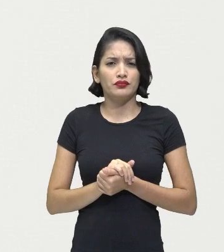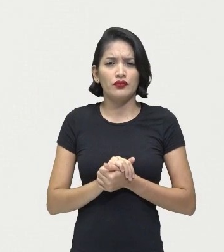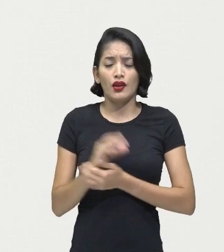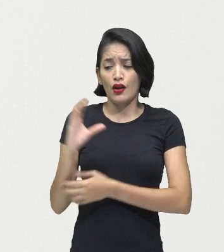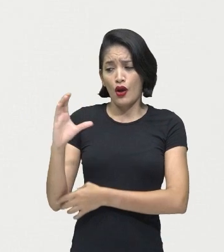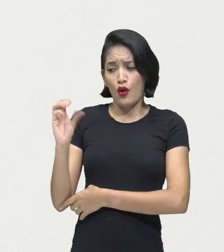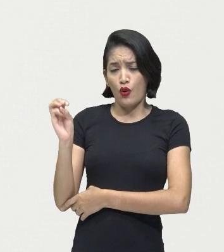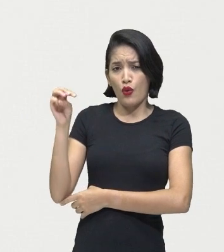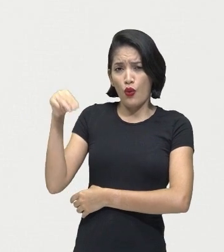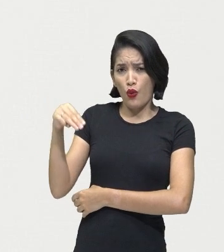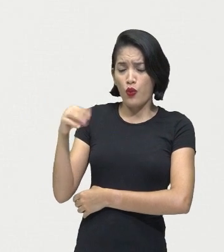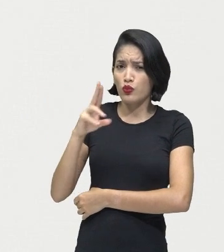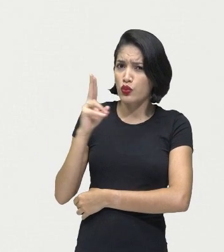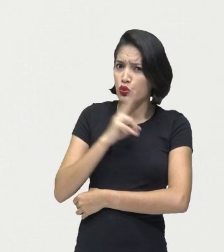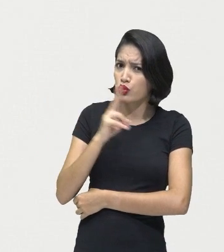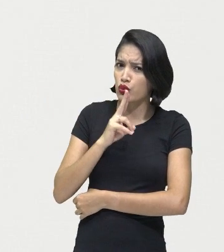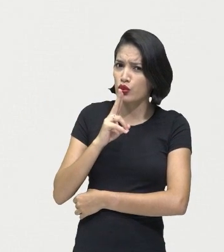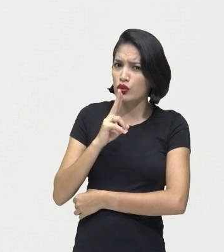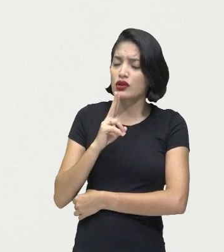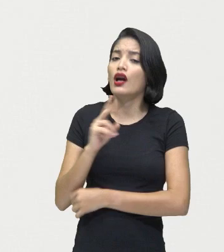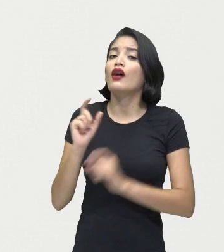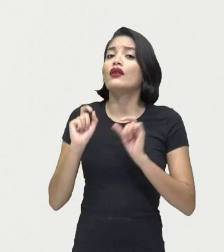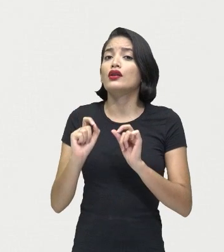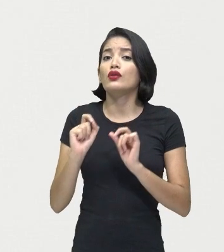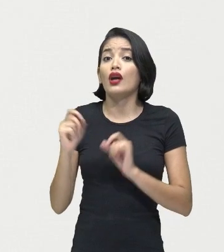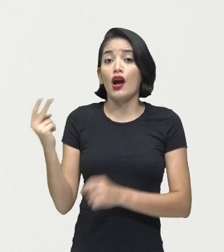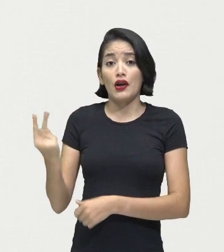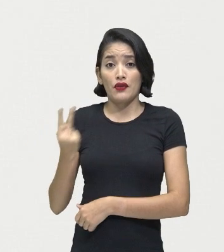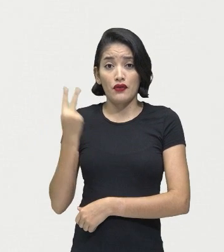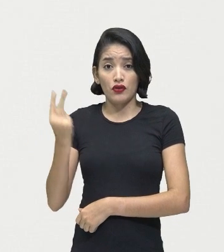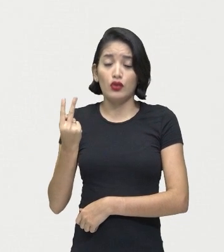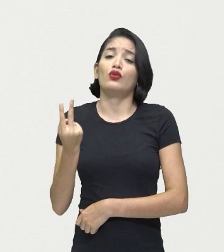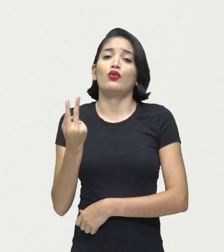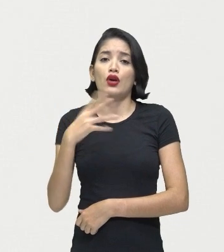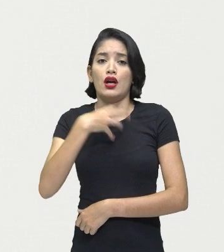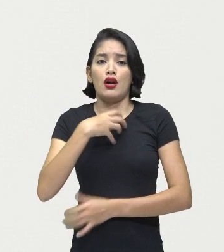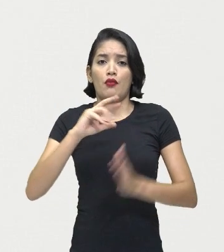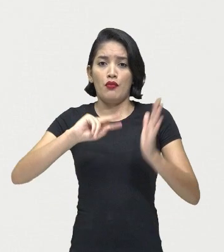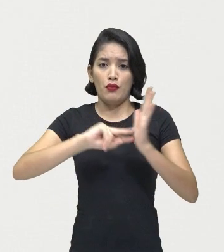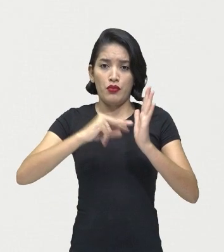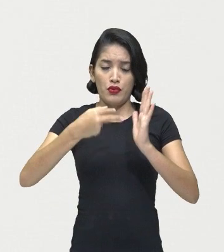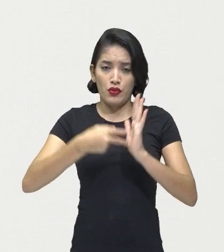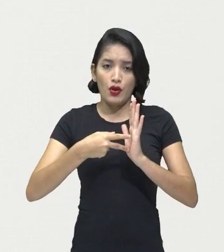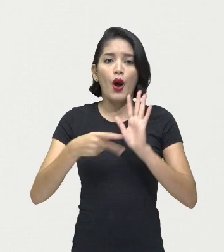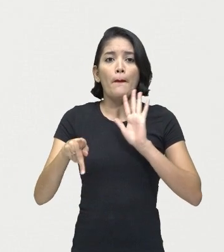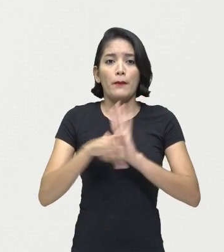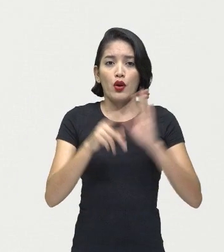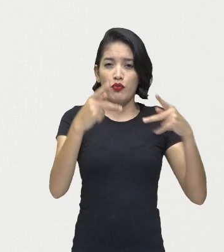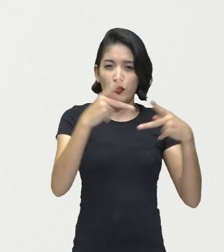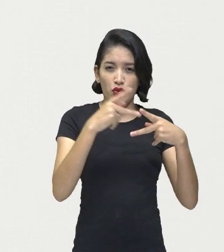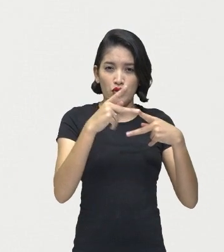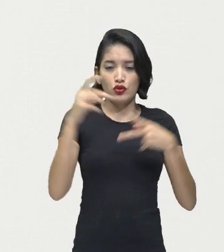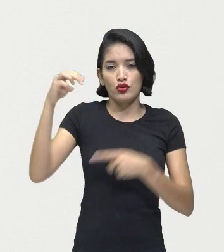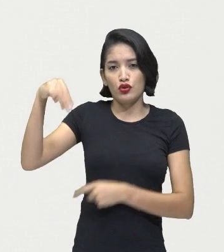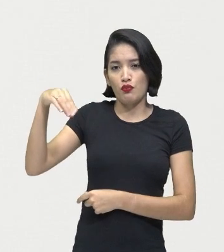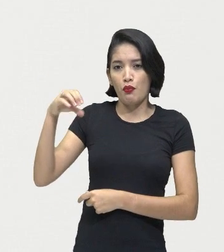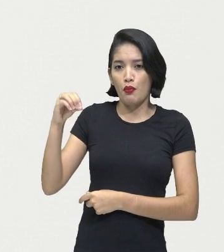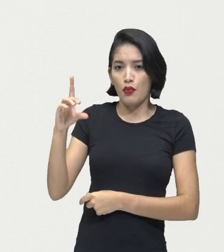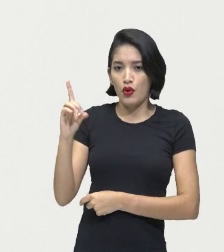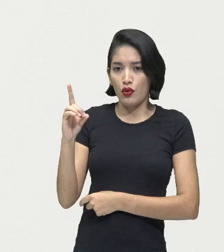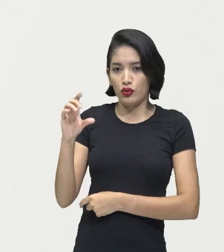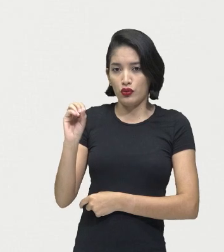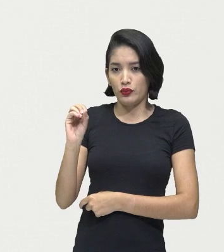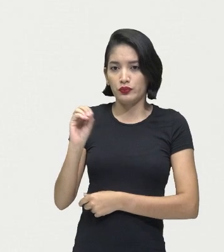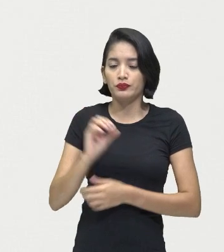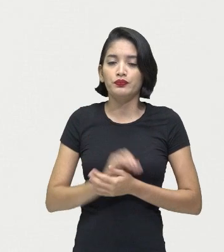Com muita pressa. Então, ele vai exercer o valor semântico de um advérbio de modo aqui, tá?